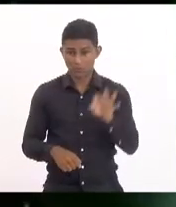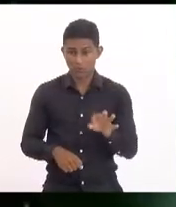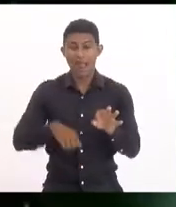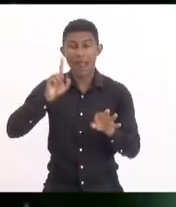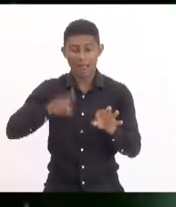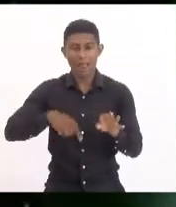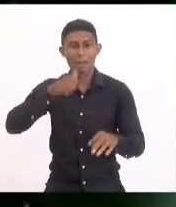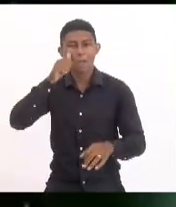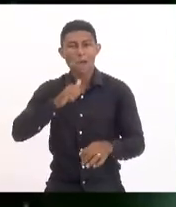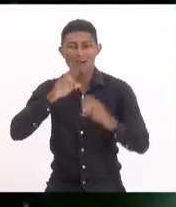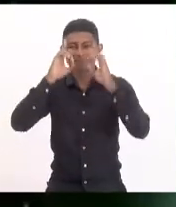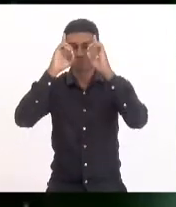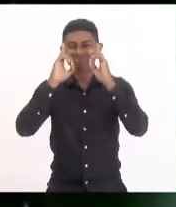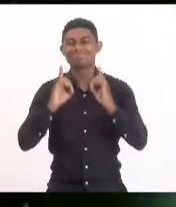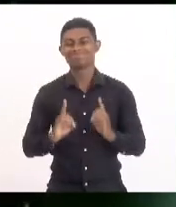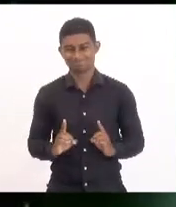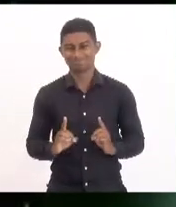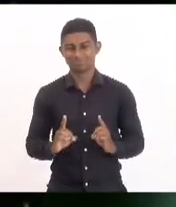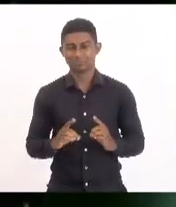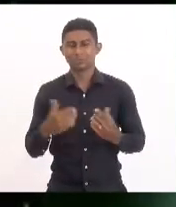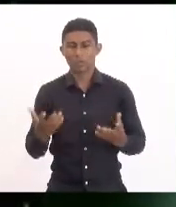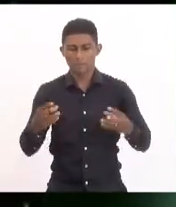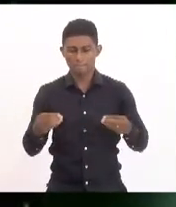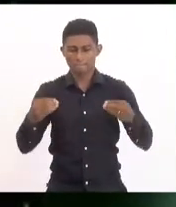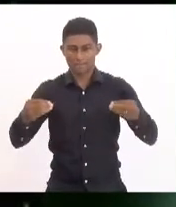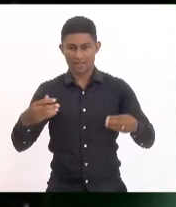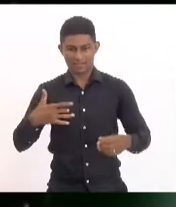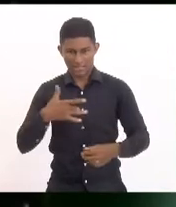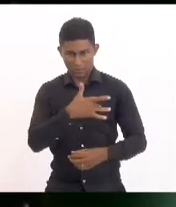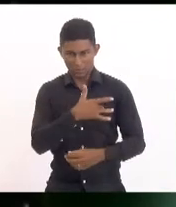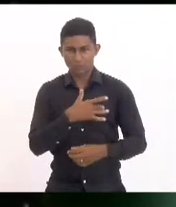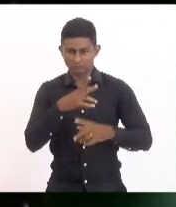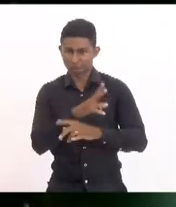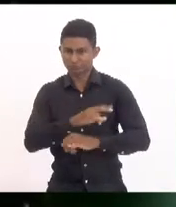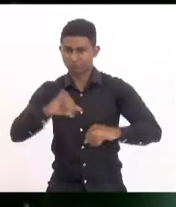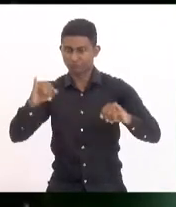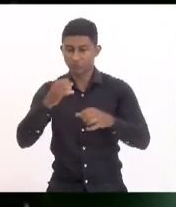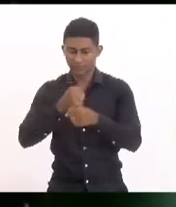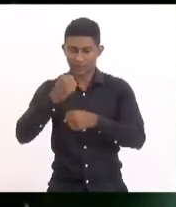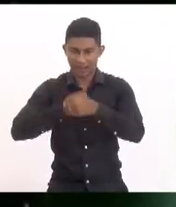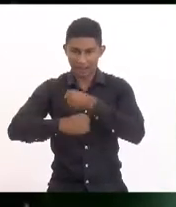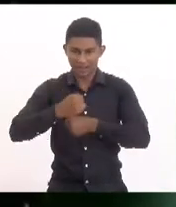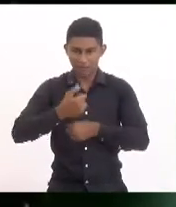deficiência. Segundo o Ministério da Saúde, no mesmo ano,